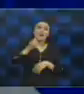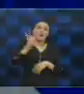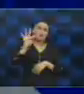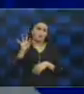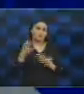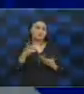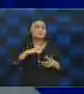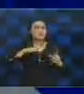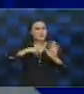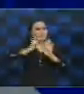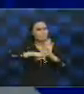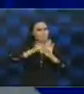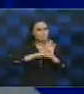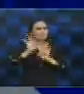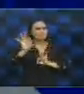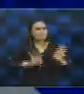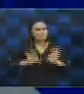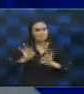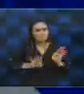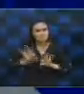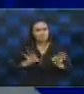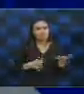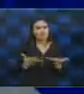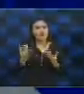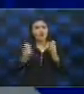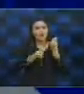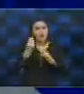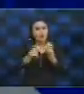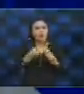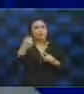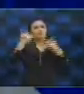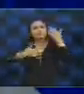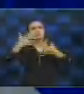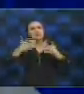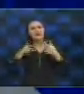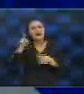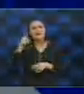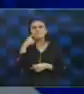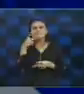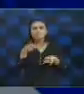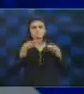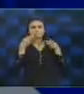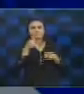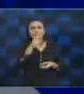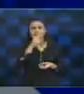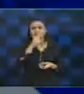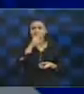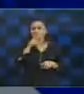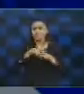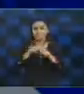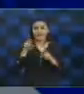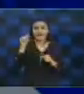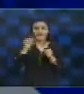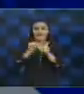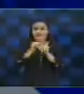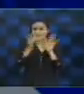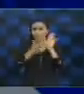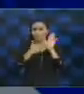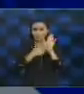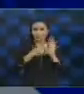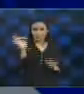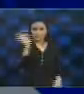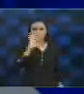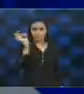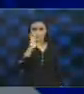projetos. Apresentei aqui meus projetos, disse o que pretendo do BRT. O candidato não reparou, mas ele não fez uma proposta sequer,